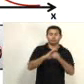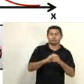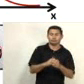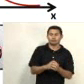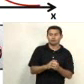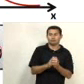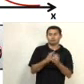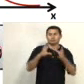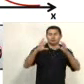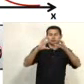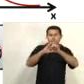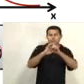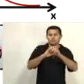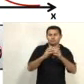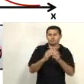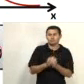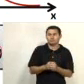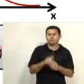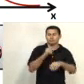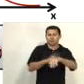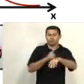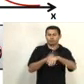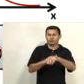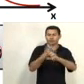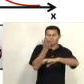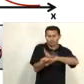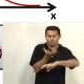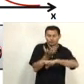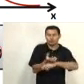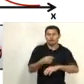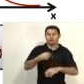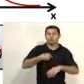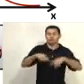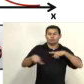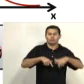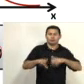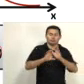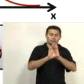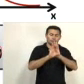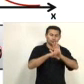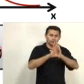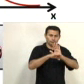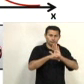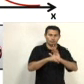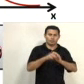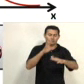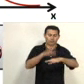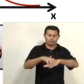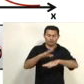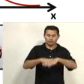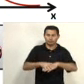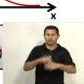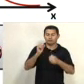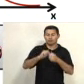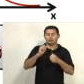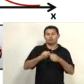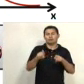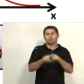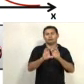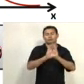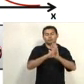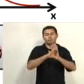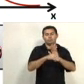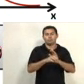tá? Essa é a correlação, né, nesse momento da nossa disciplina, onde eu trabalho com conceitos da matemática aplicada e conceitos